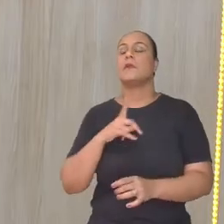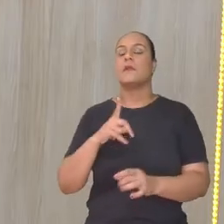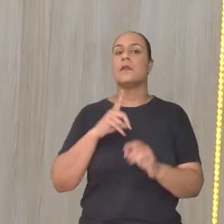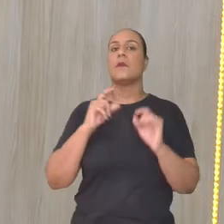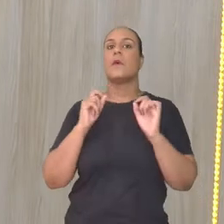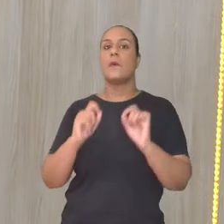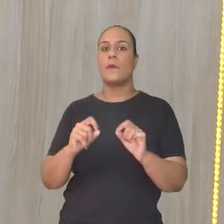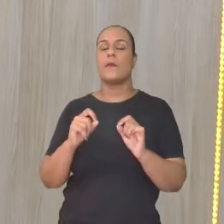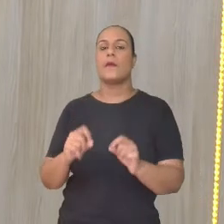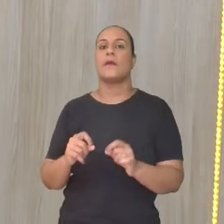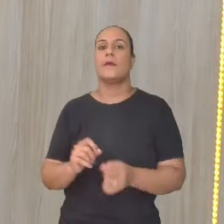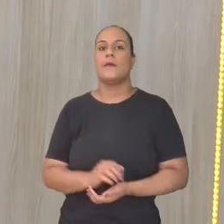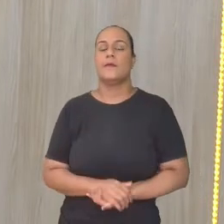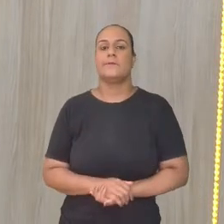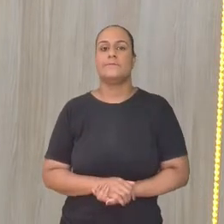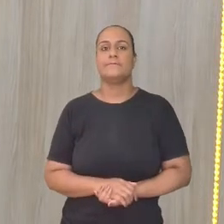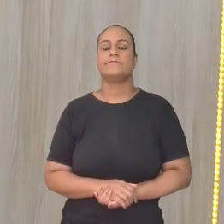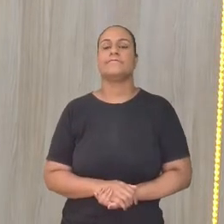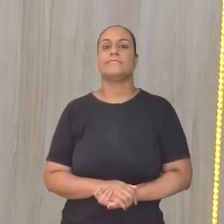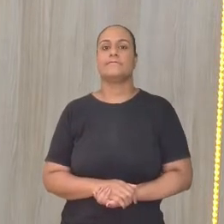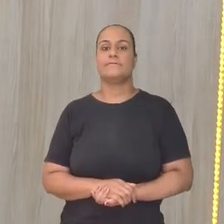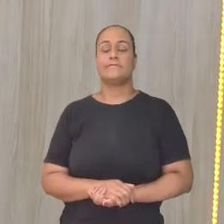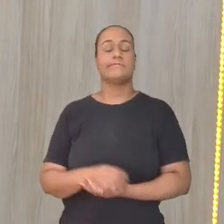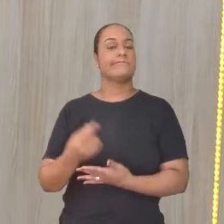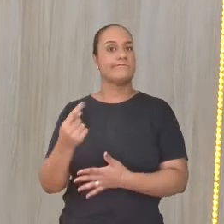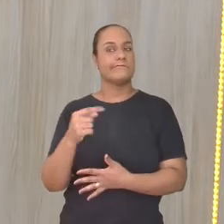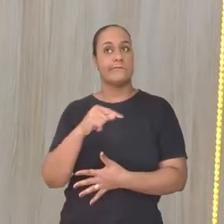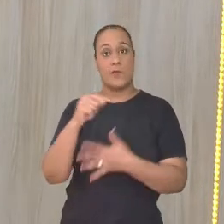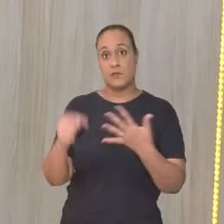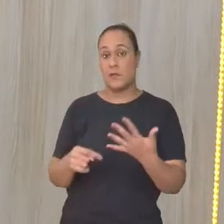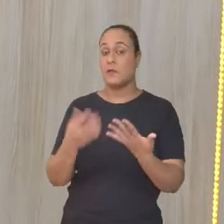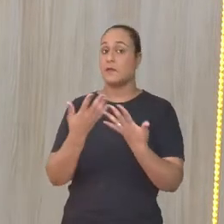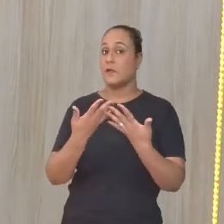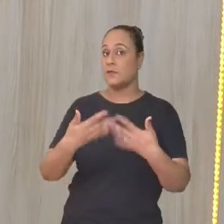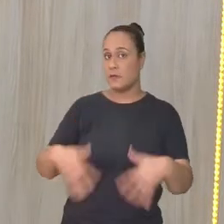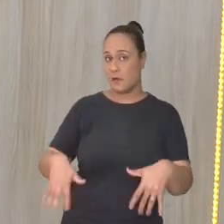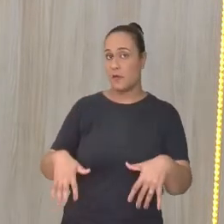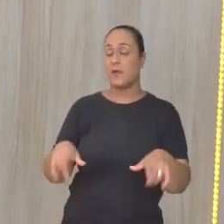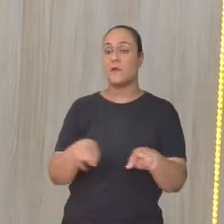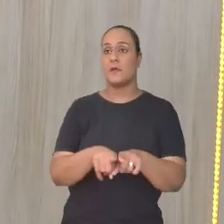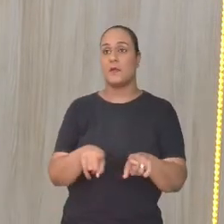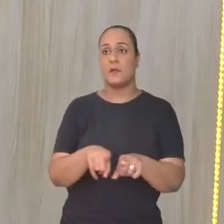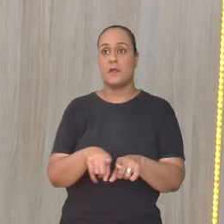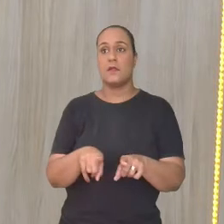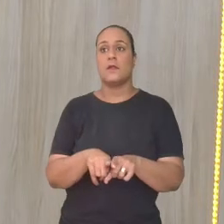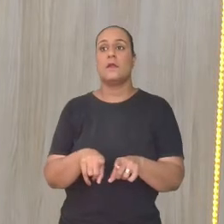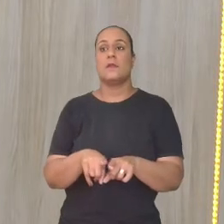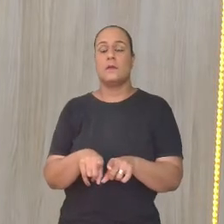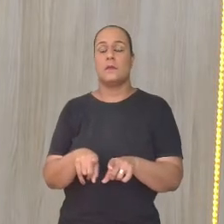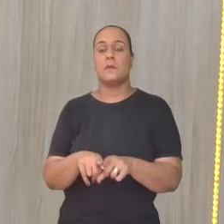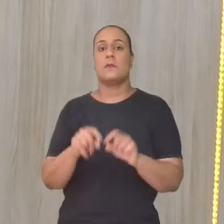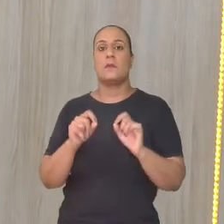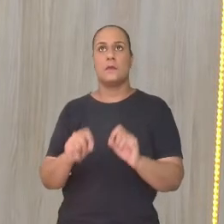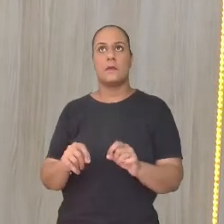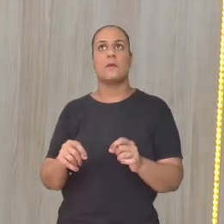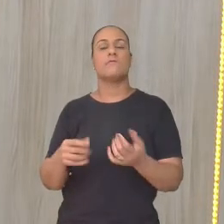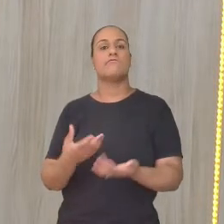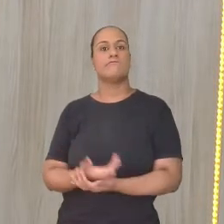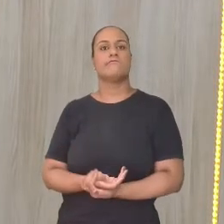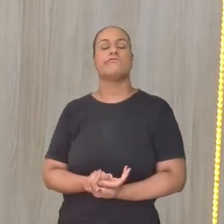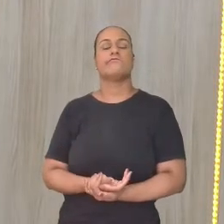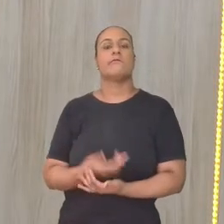também... o aspecto também natural, né, que foi atingido ali e